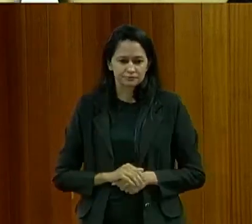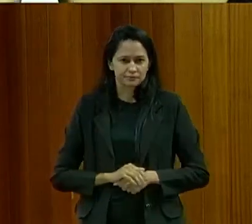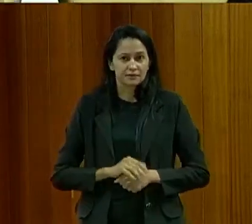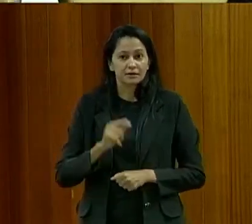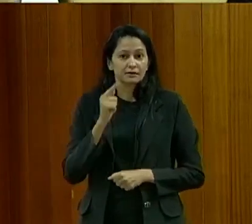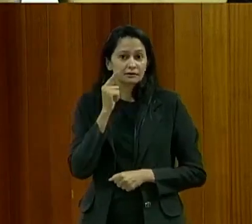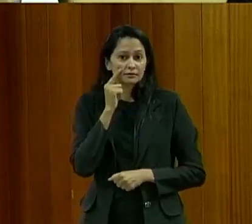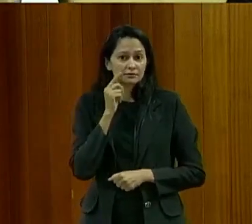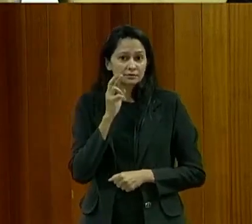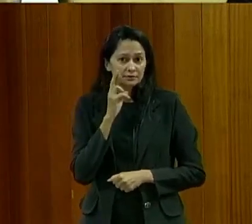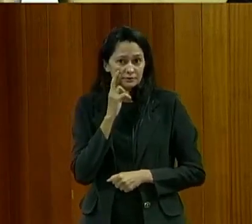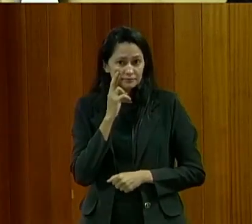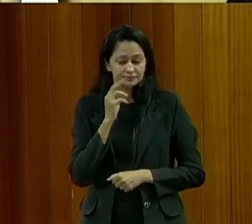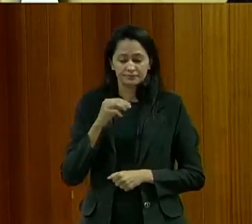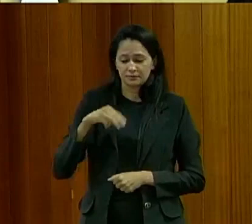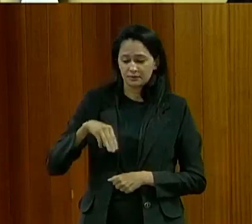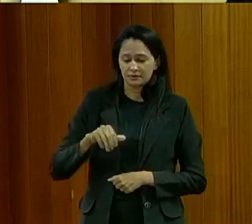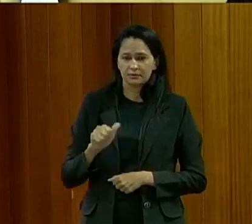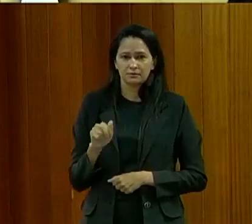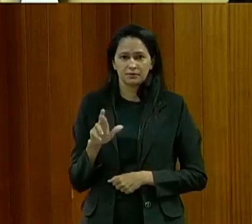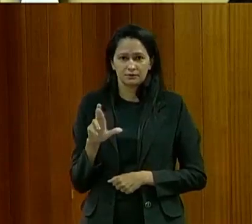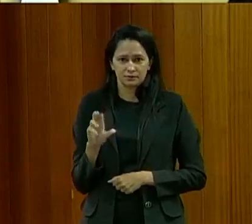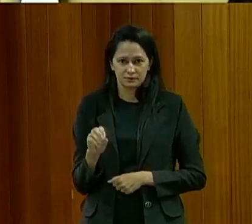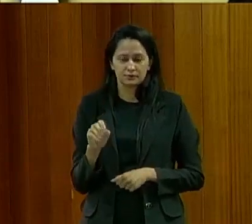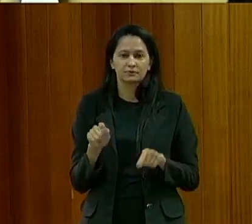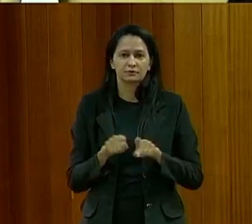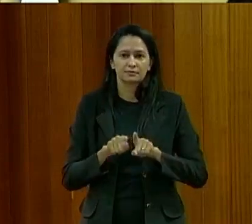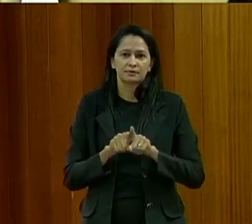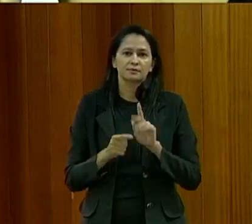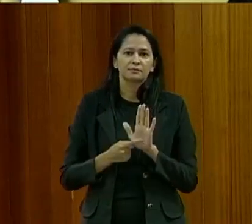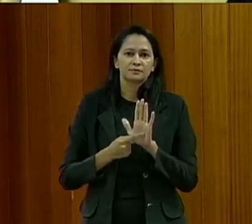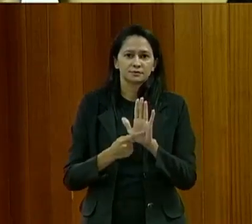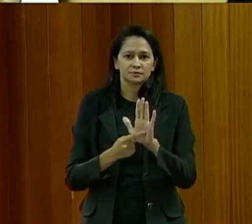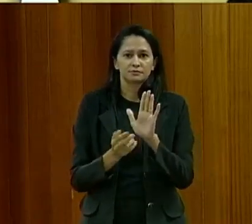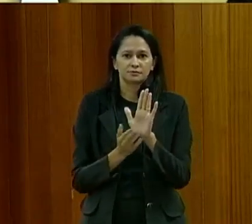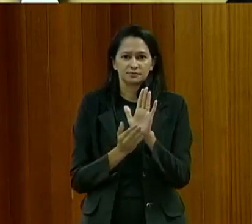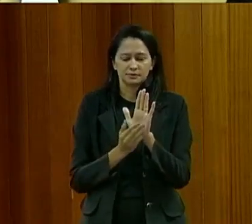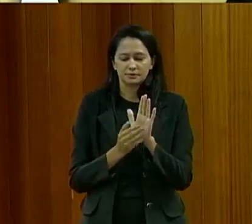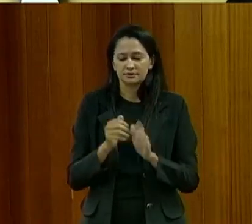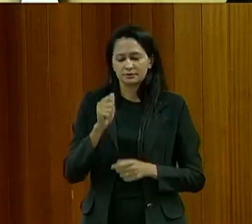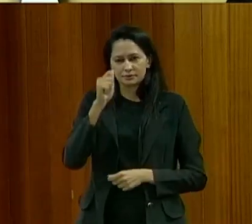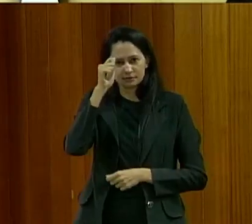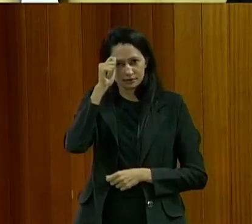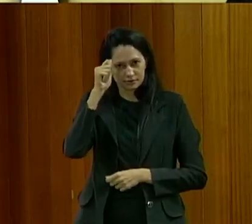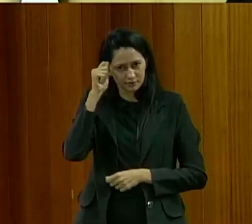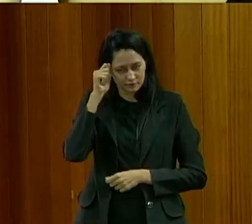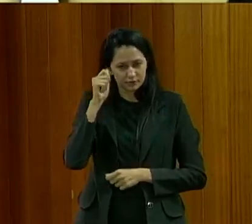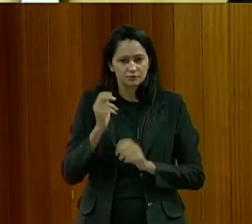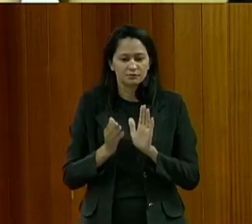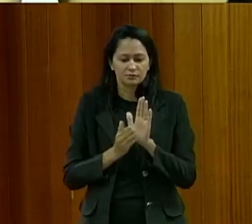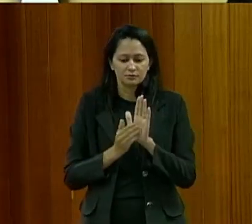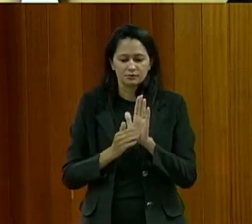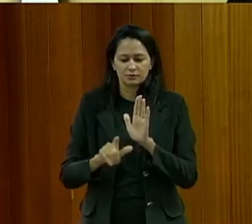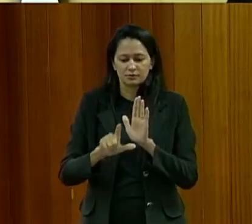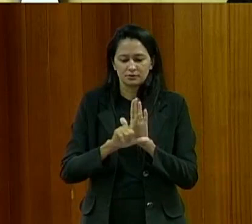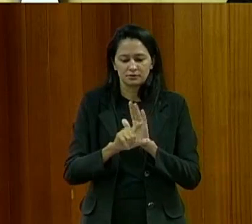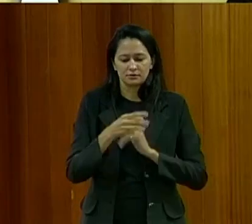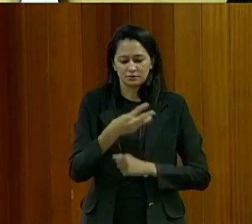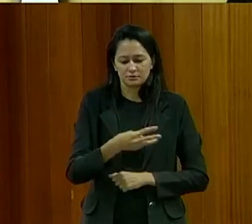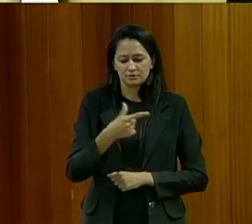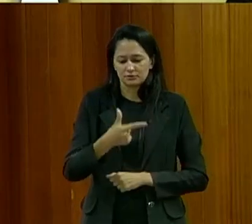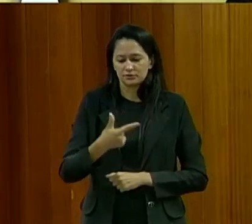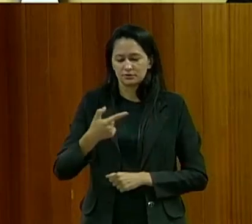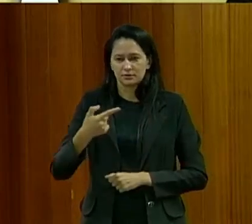os vereadores Gabriela Rodarte, Mauro Rubi, apresentaram matérias, Anselmo Pereira, projeto de lei de número 323,